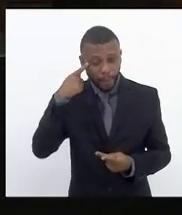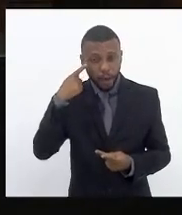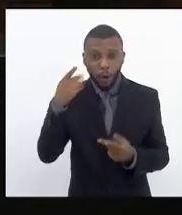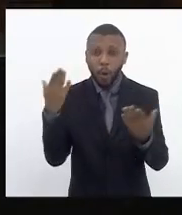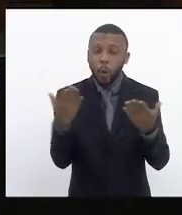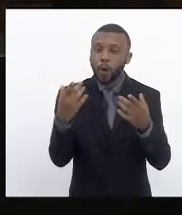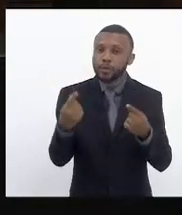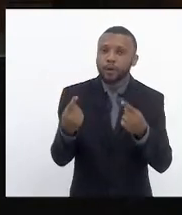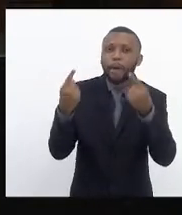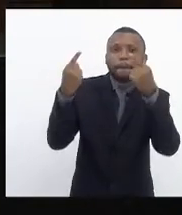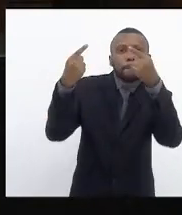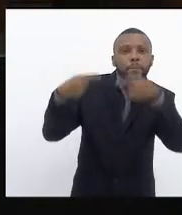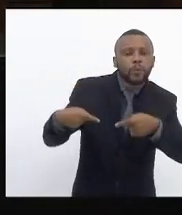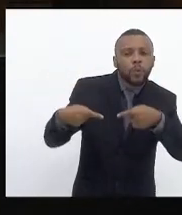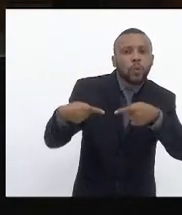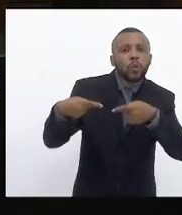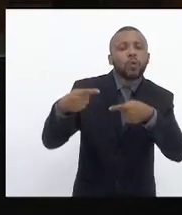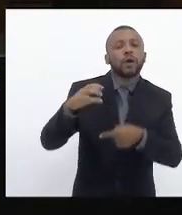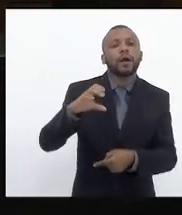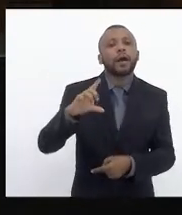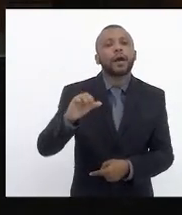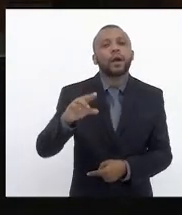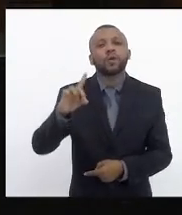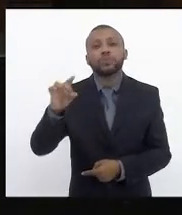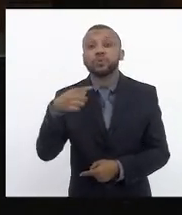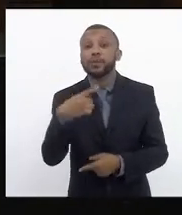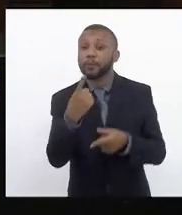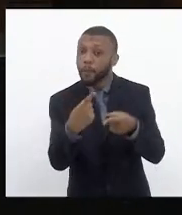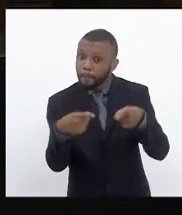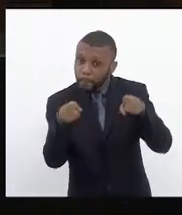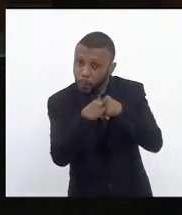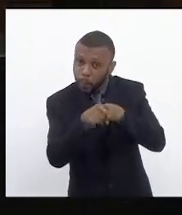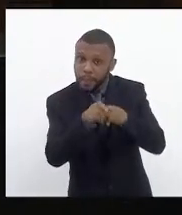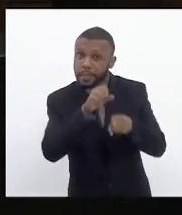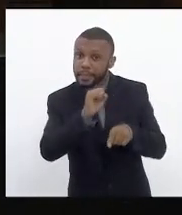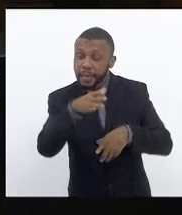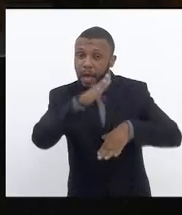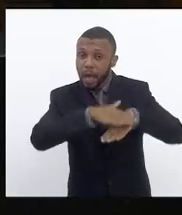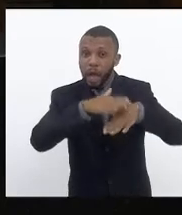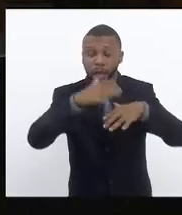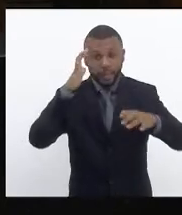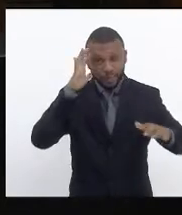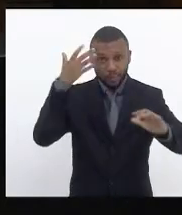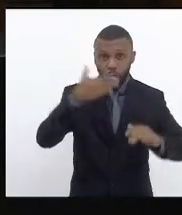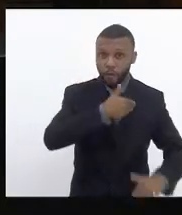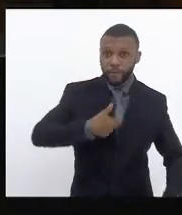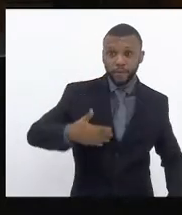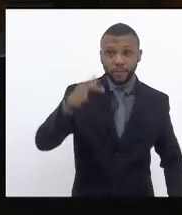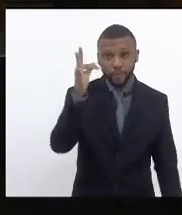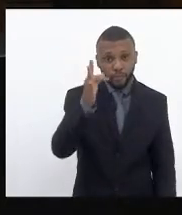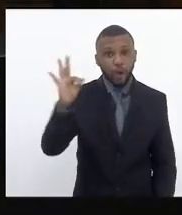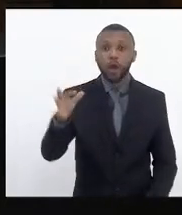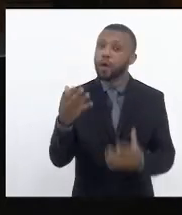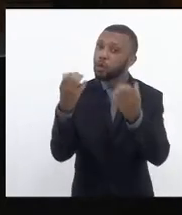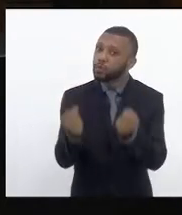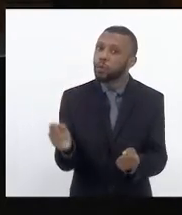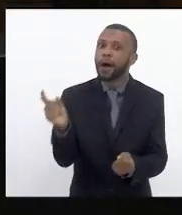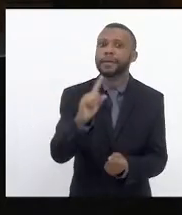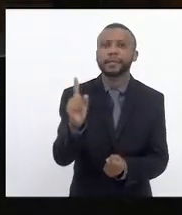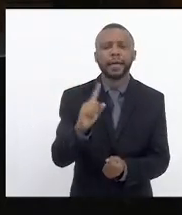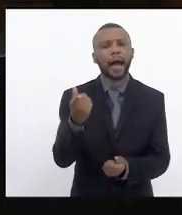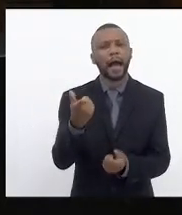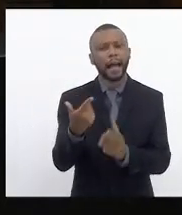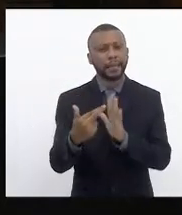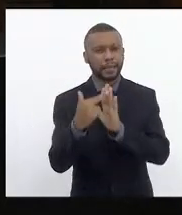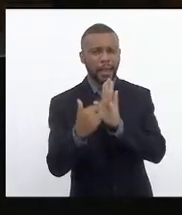estaremos lado a lado com o governador se ele decidir enfrentar o se ele não aceitar esse regime